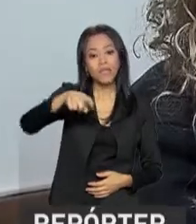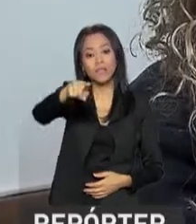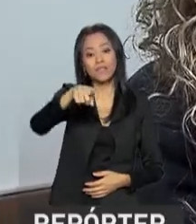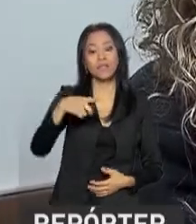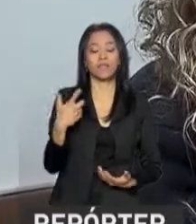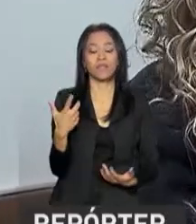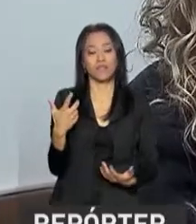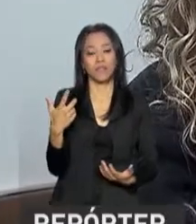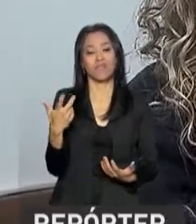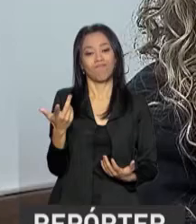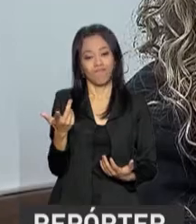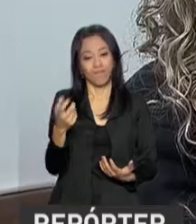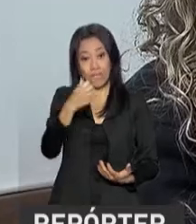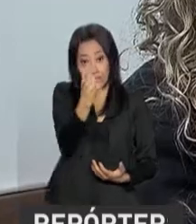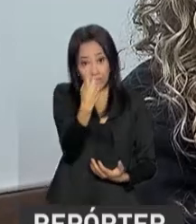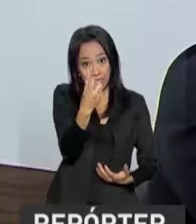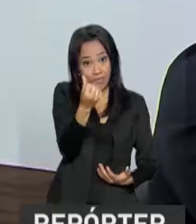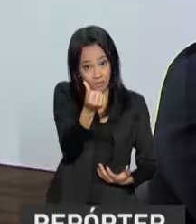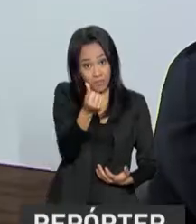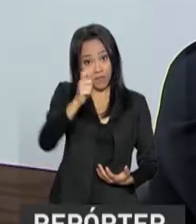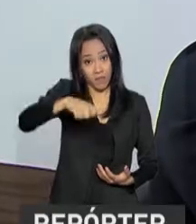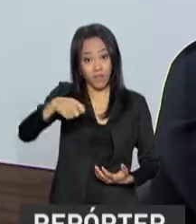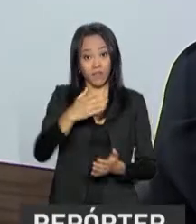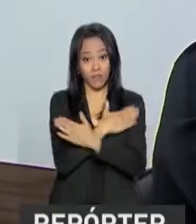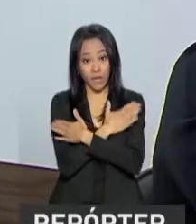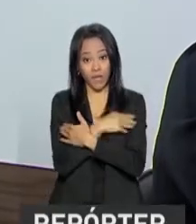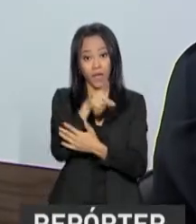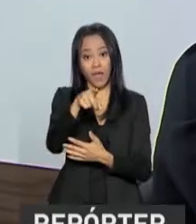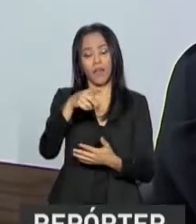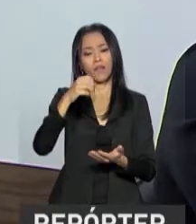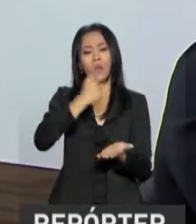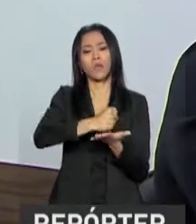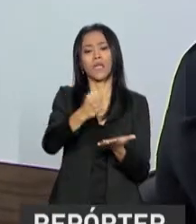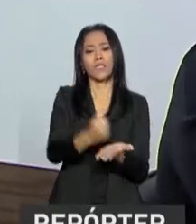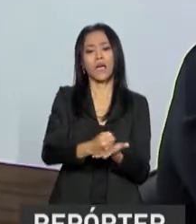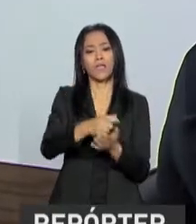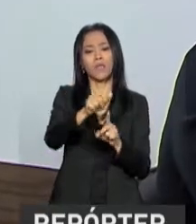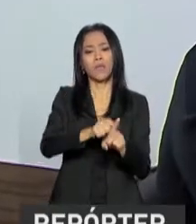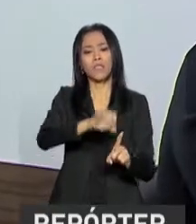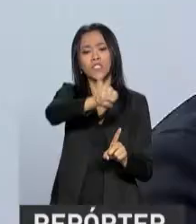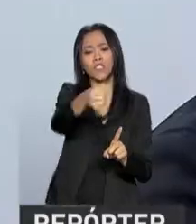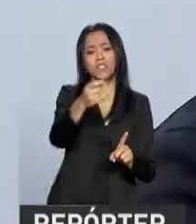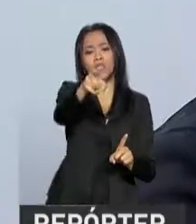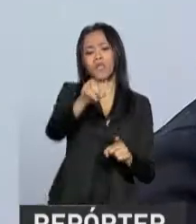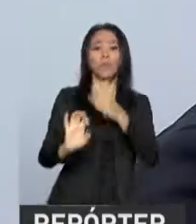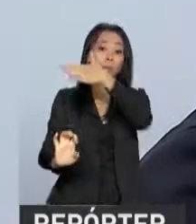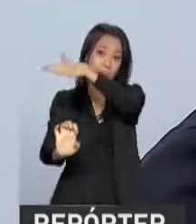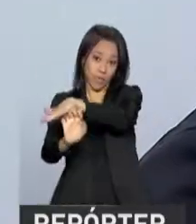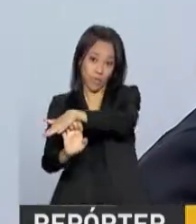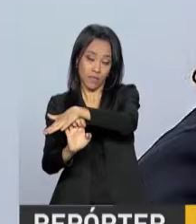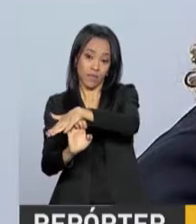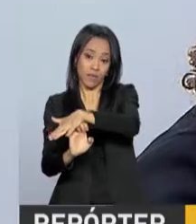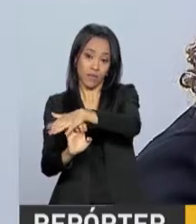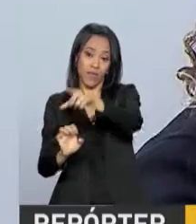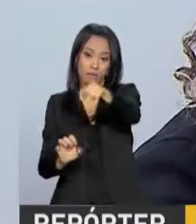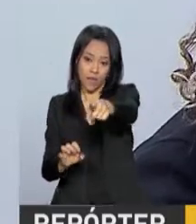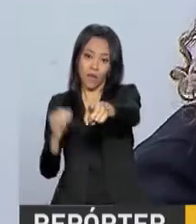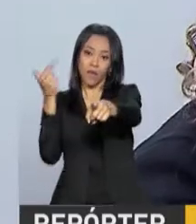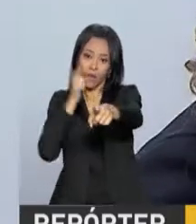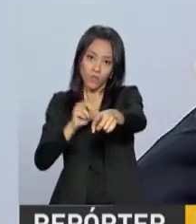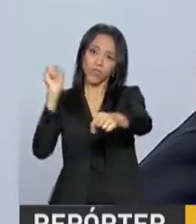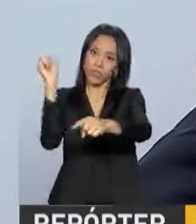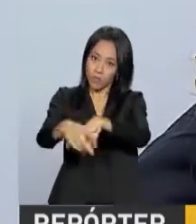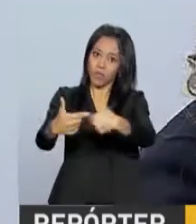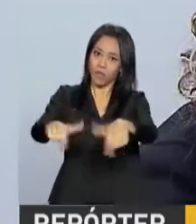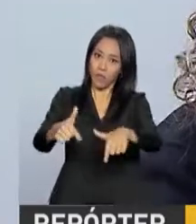situação que mudou em janeiro quando ela foi contratada por uma empresa de tecnologia além de ter sido a realização de conseguir emprego